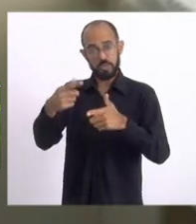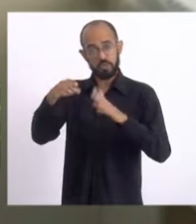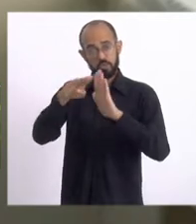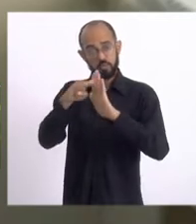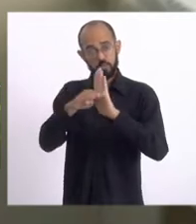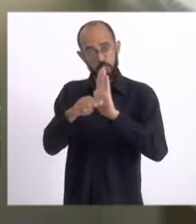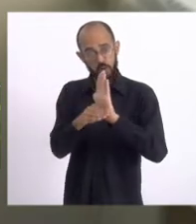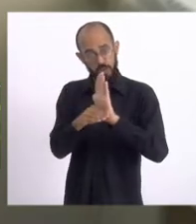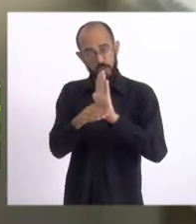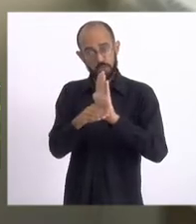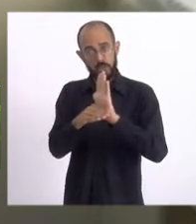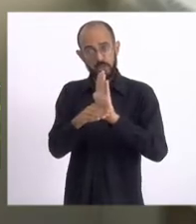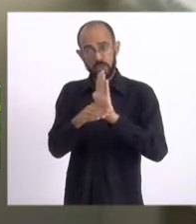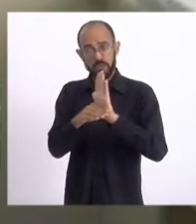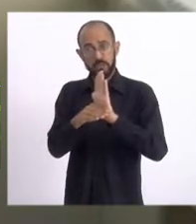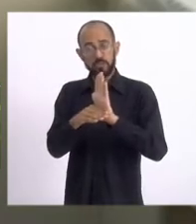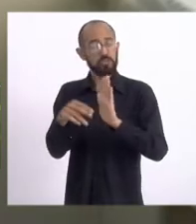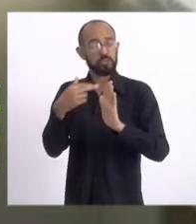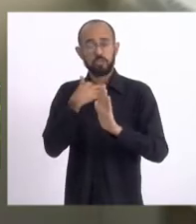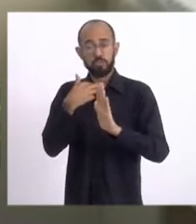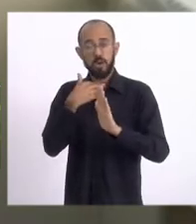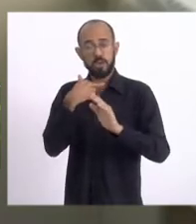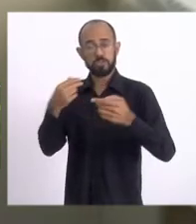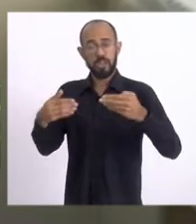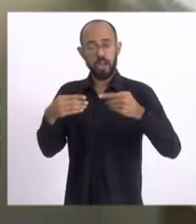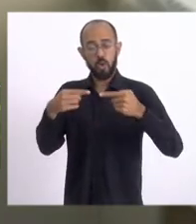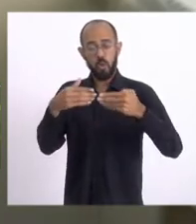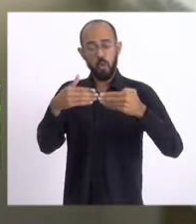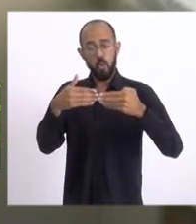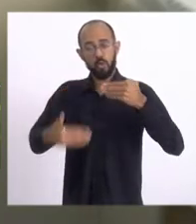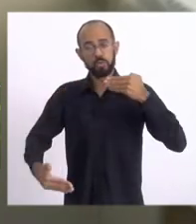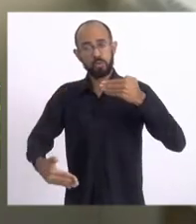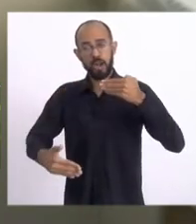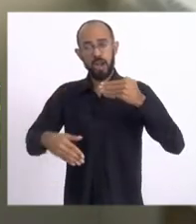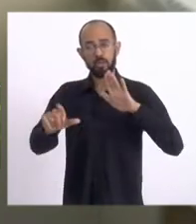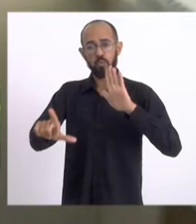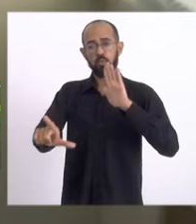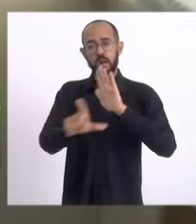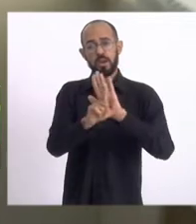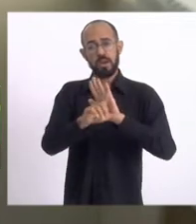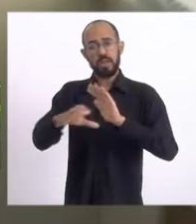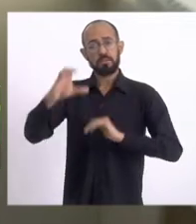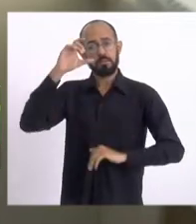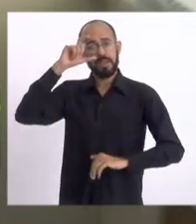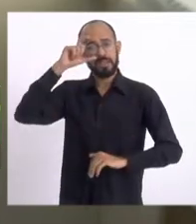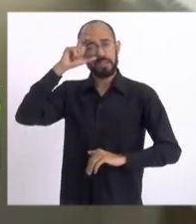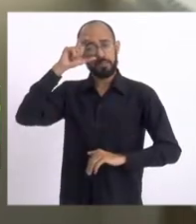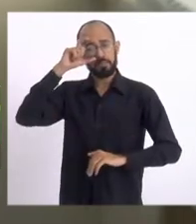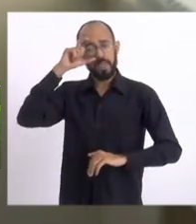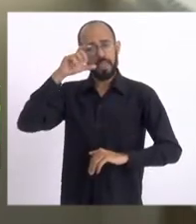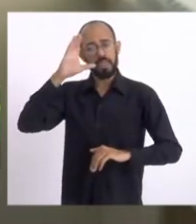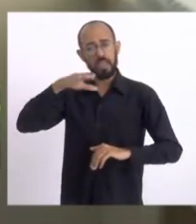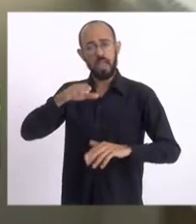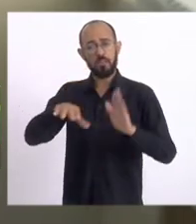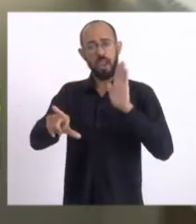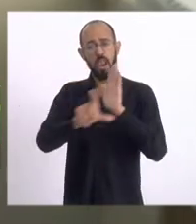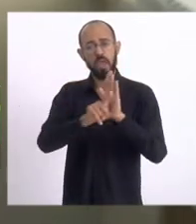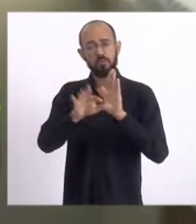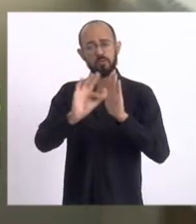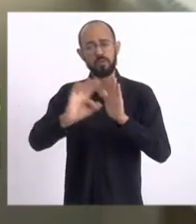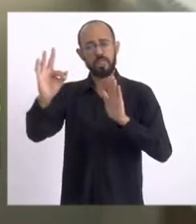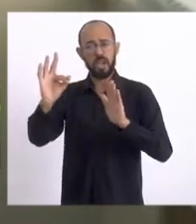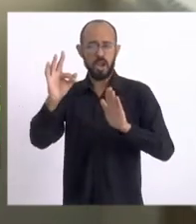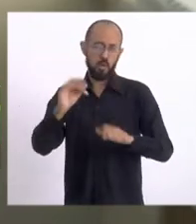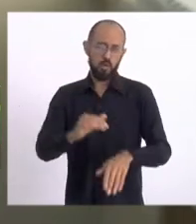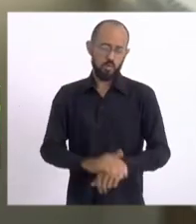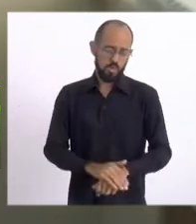programa, não pode entrar em confronto com a Lei Maria da Penha, que é a lei federal. E aí,